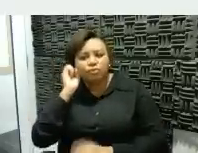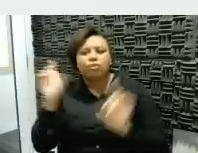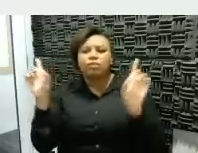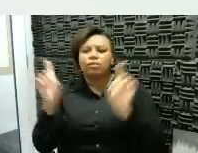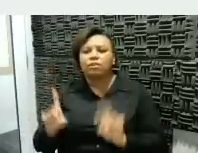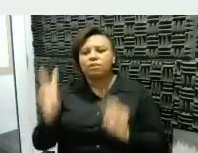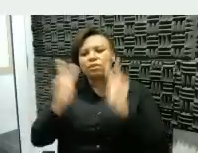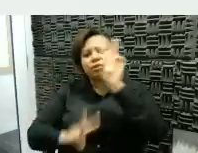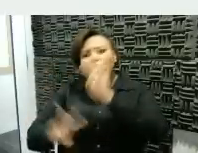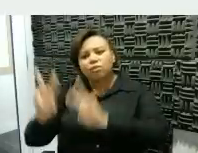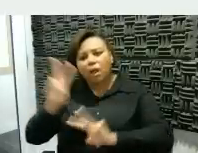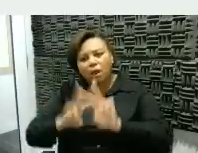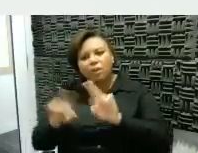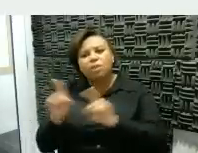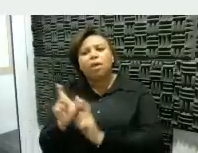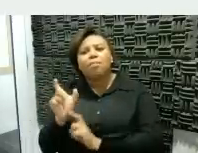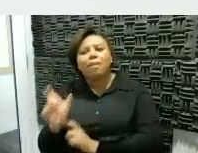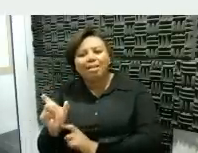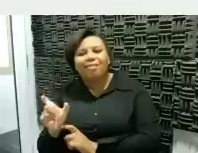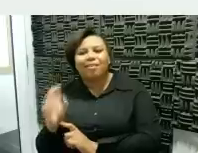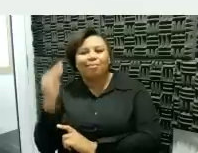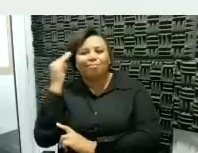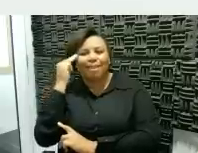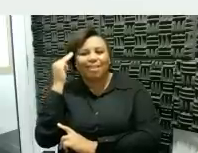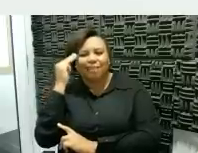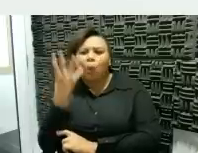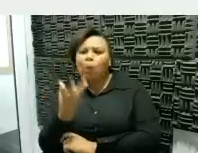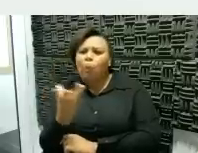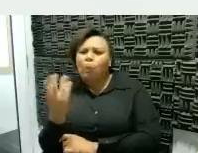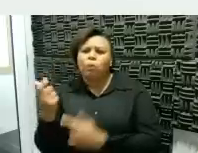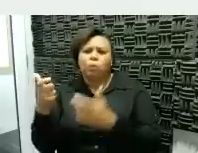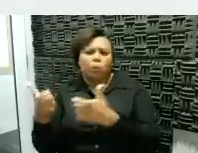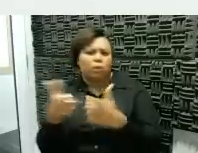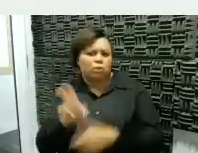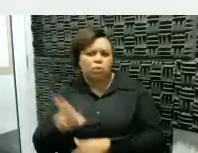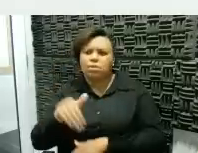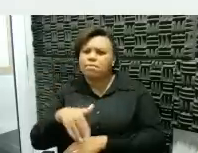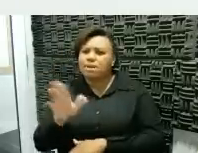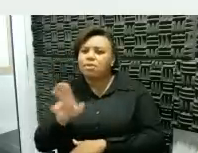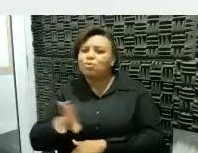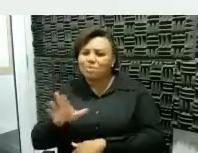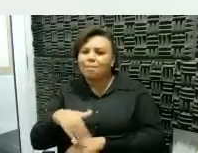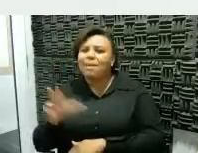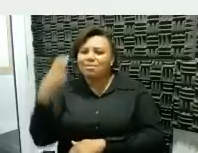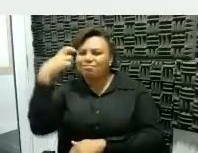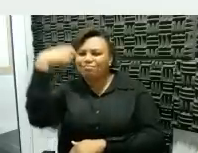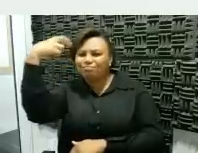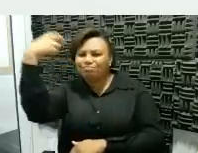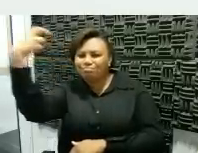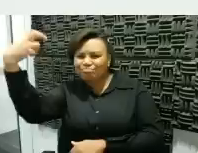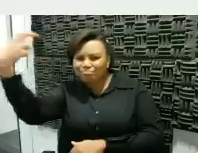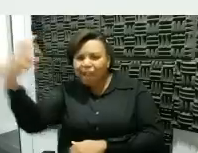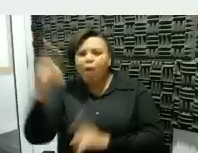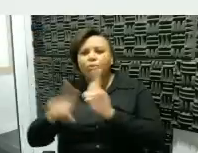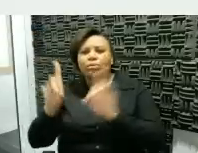a palavra mental muitos lugares não usa mais a gente usa agora ã intelectual para algumas algumas deficiências ou psicossocial